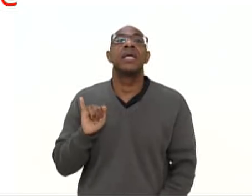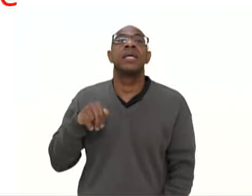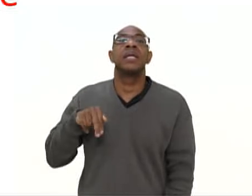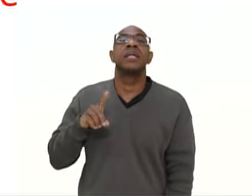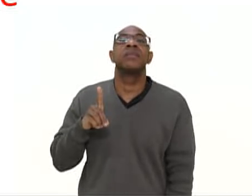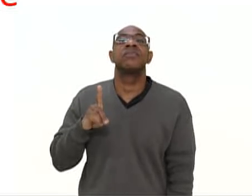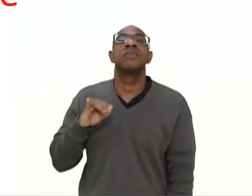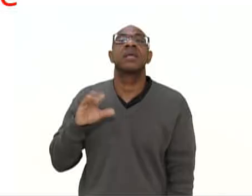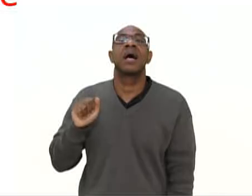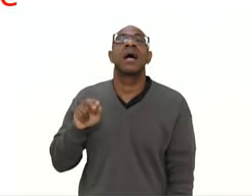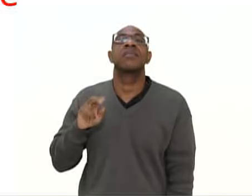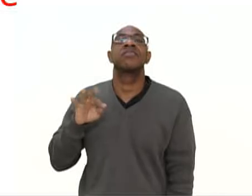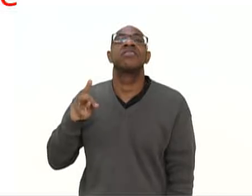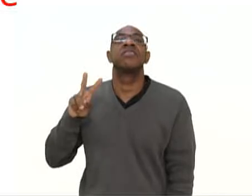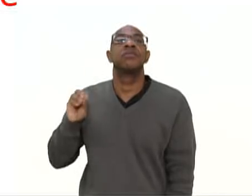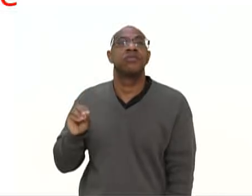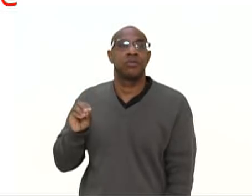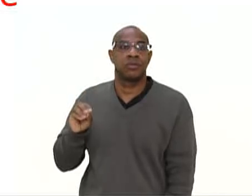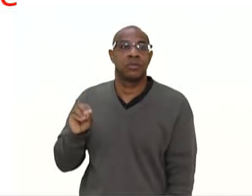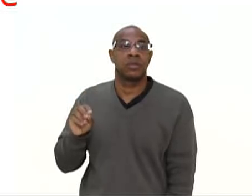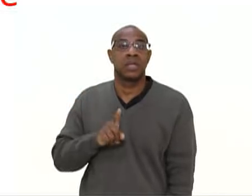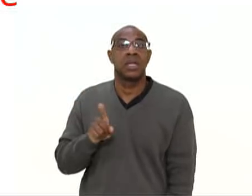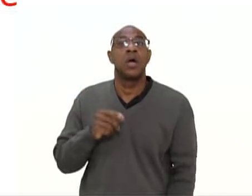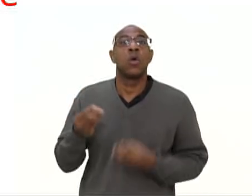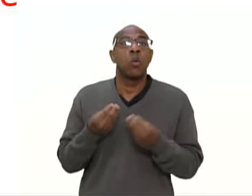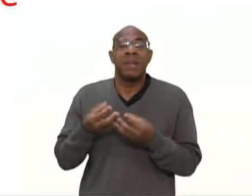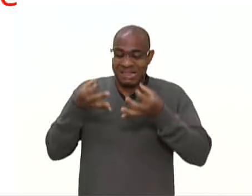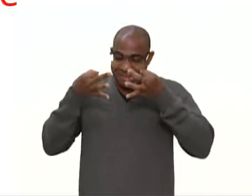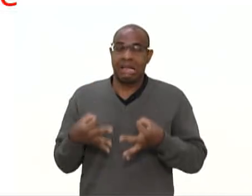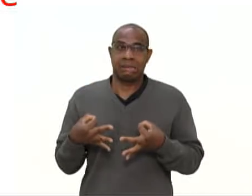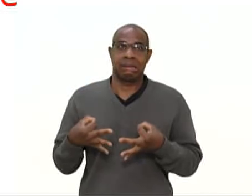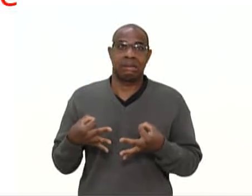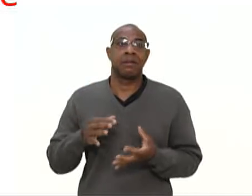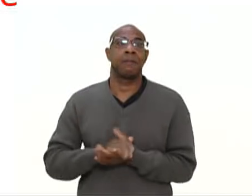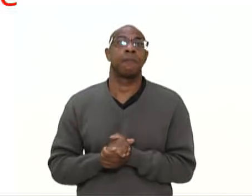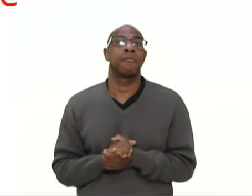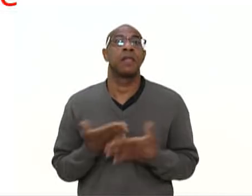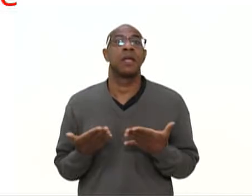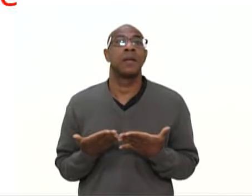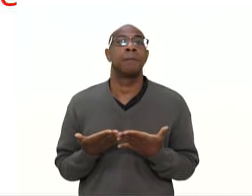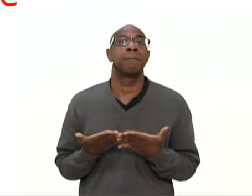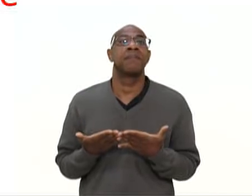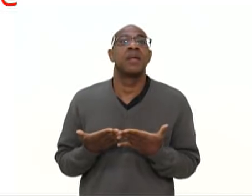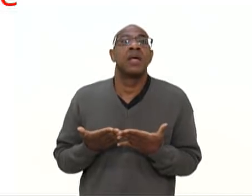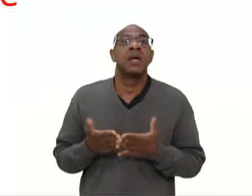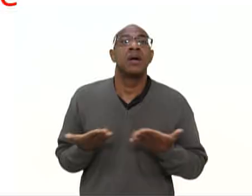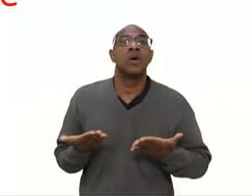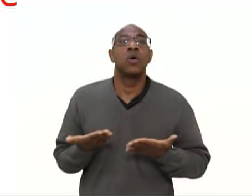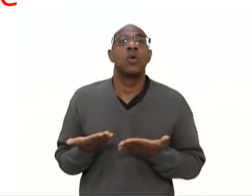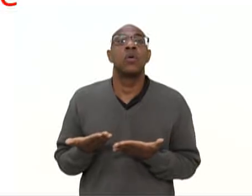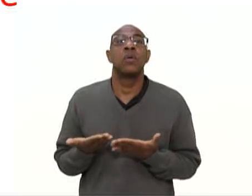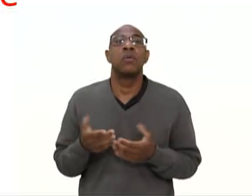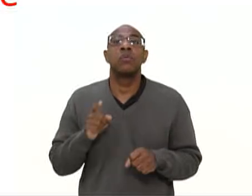indicativo, na modalidade de certeza. Os tempos predominantes são os